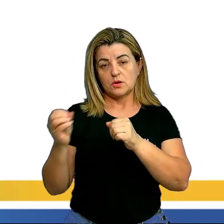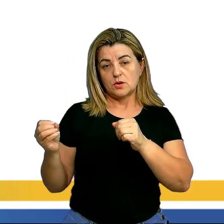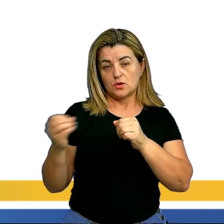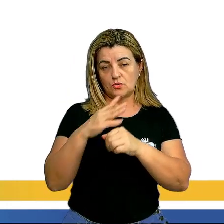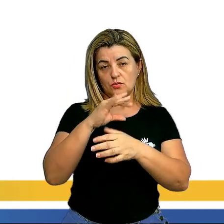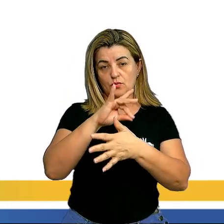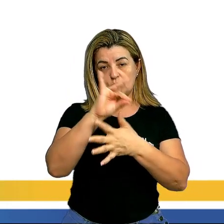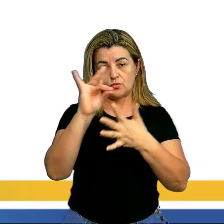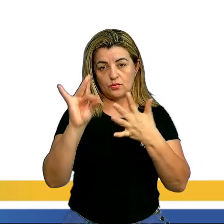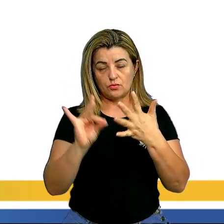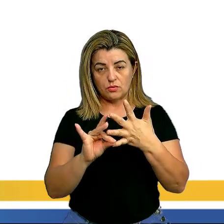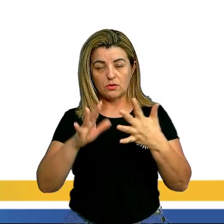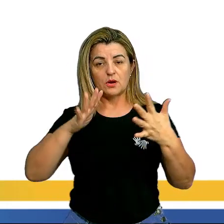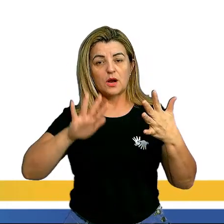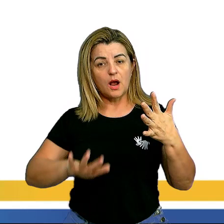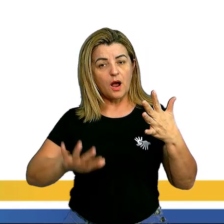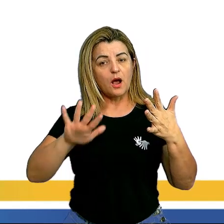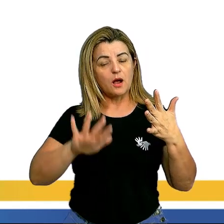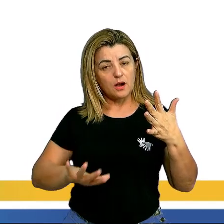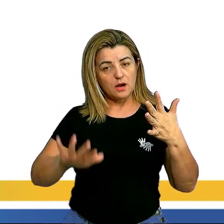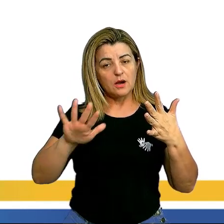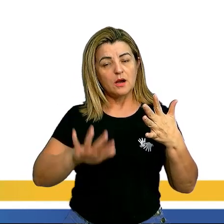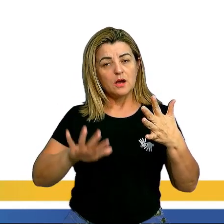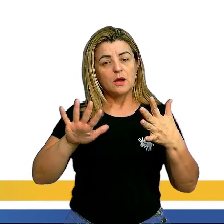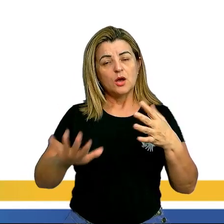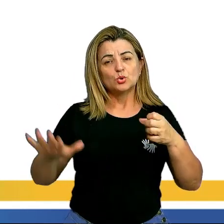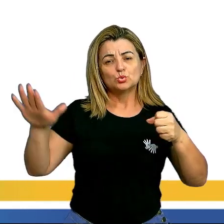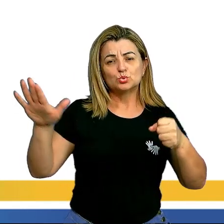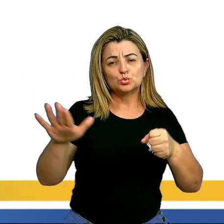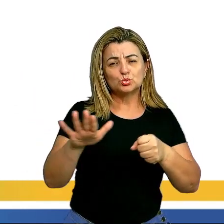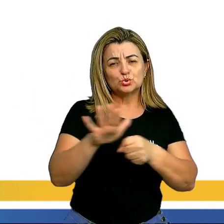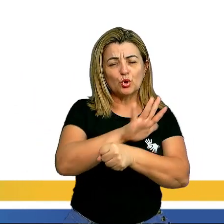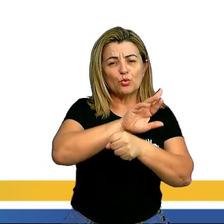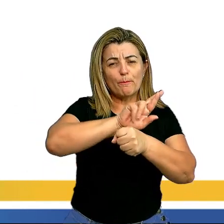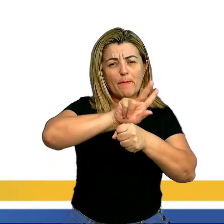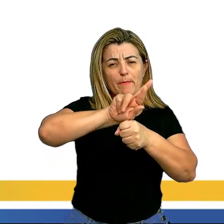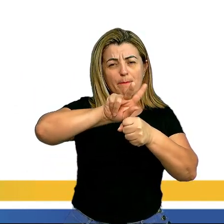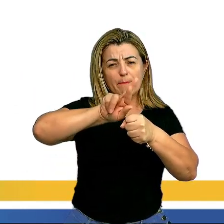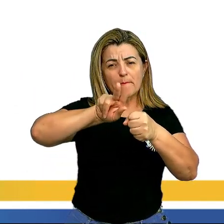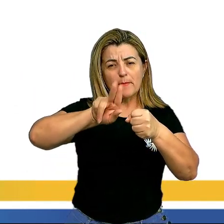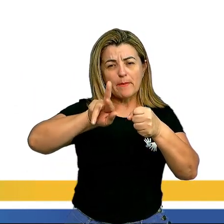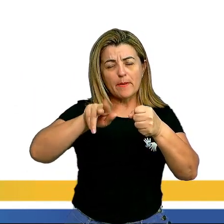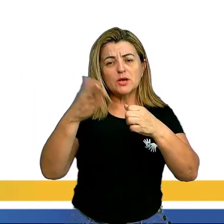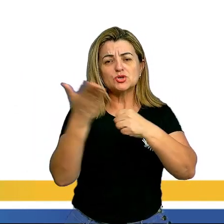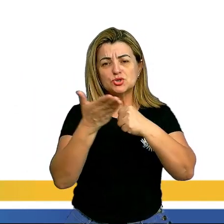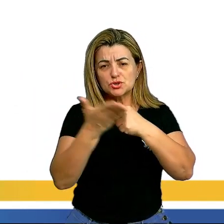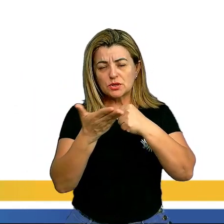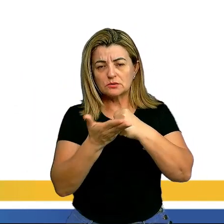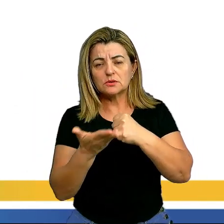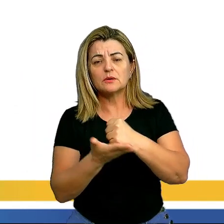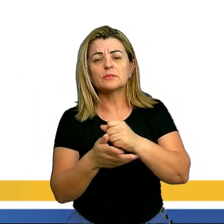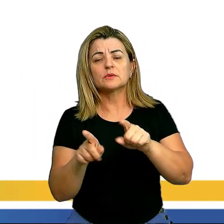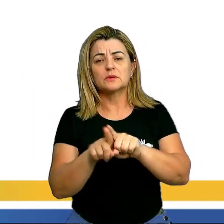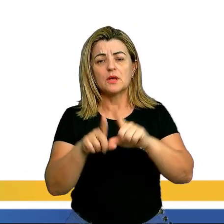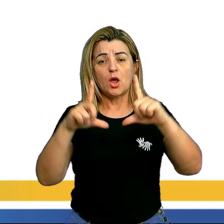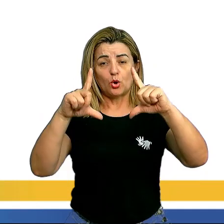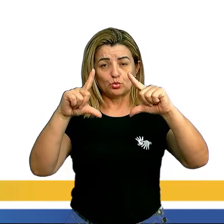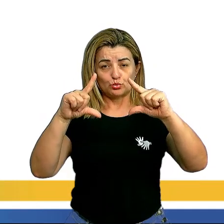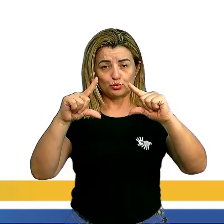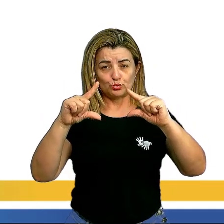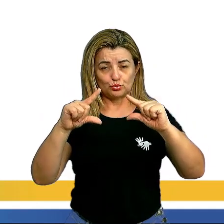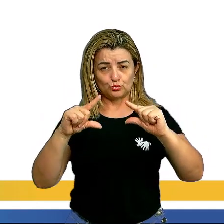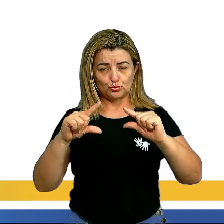espécies é lento e repleto de nuances e estágios intermediários, havendo uma diminuição